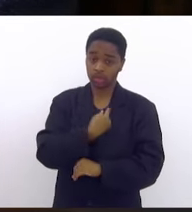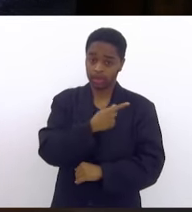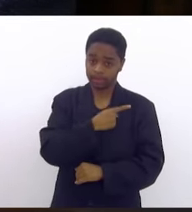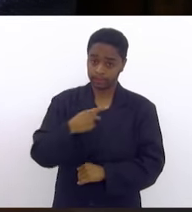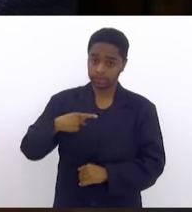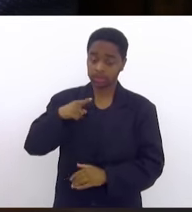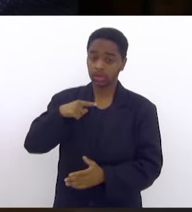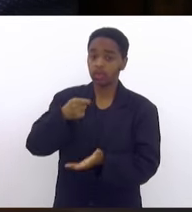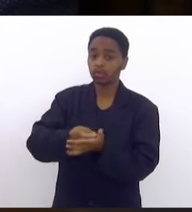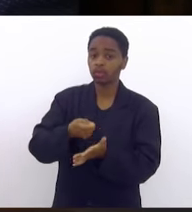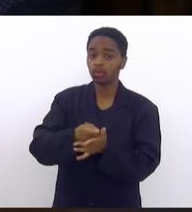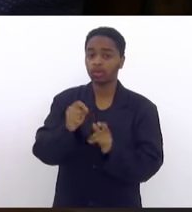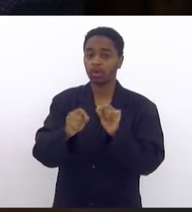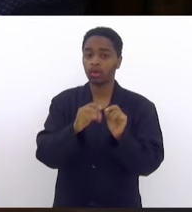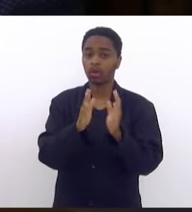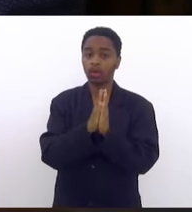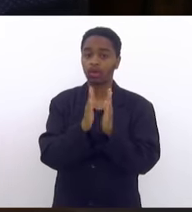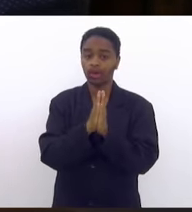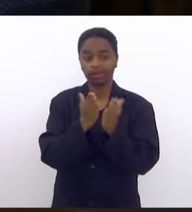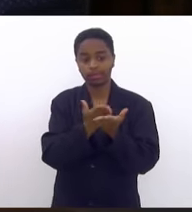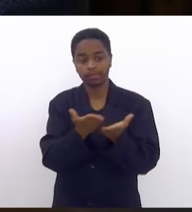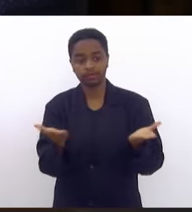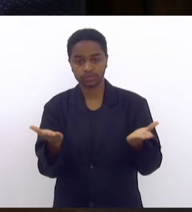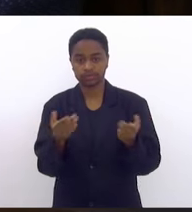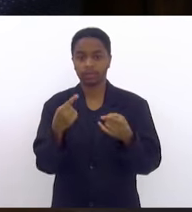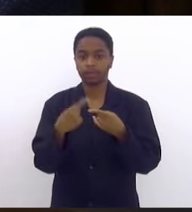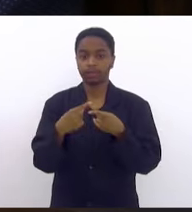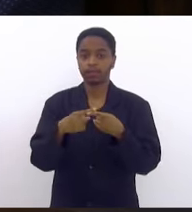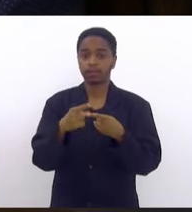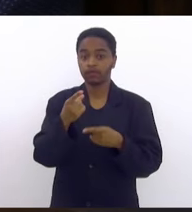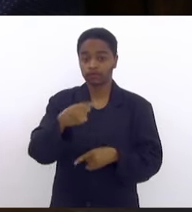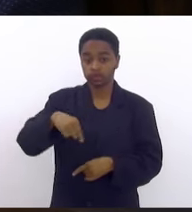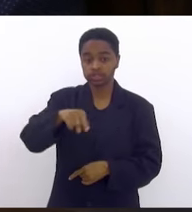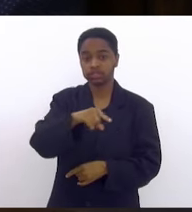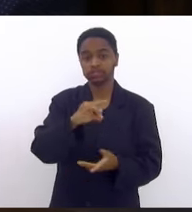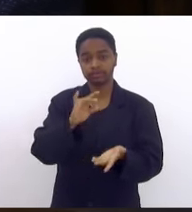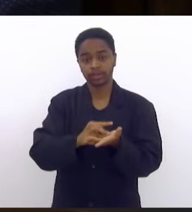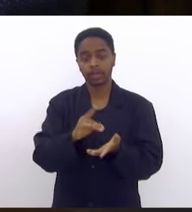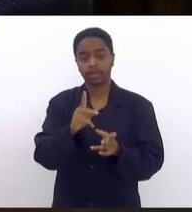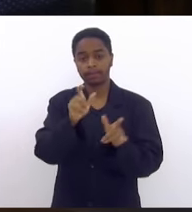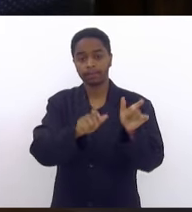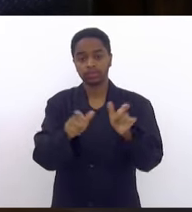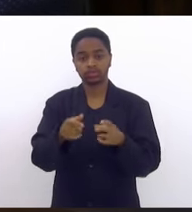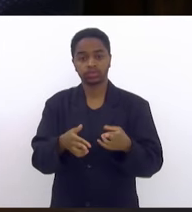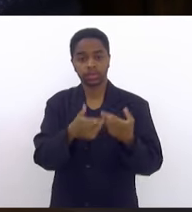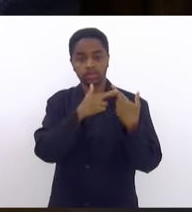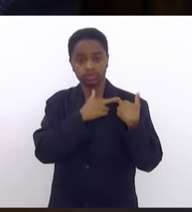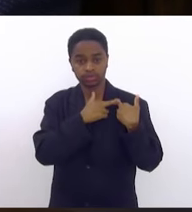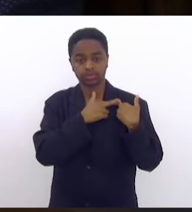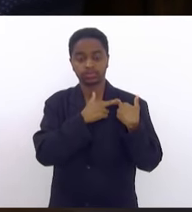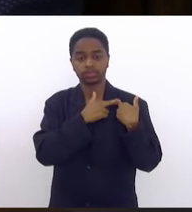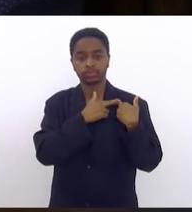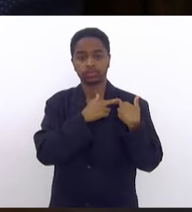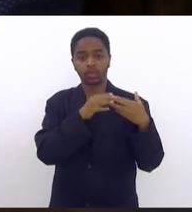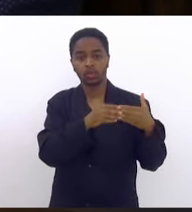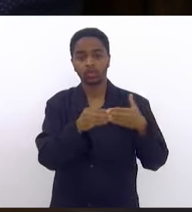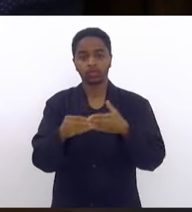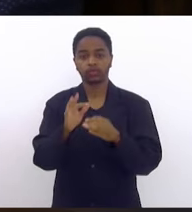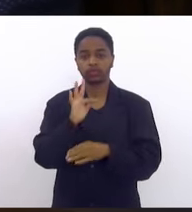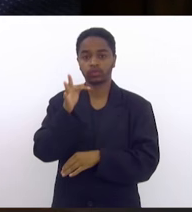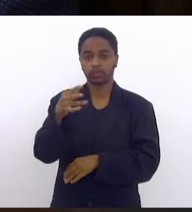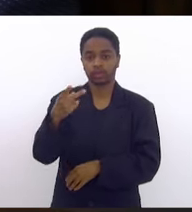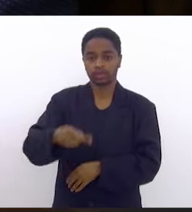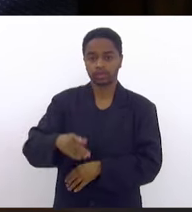a obrigação de orar por vocês, porque vocês são as pessoas responsáveis em direcionar o futuro da cidade.